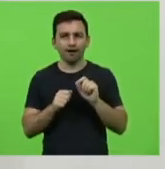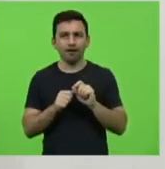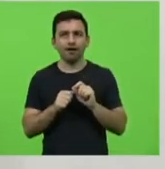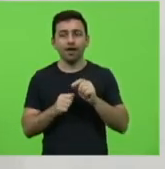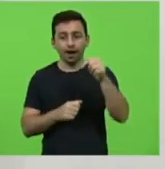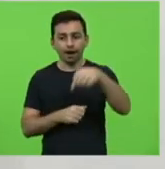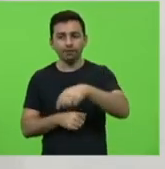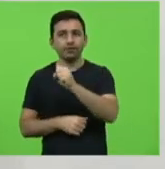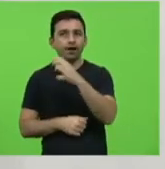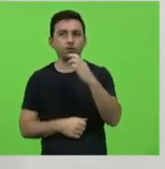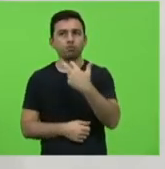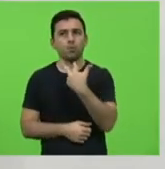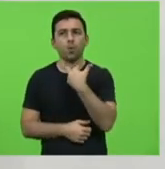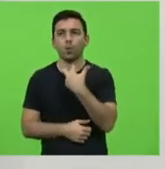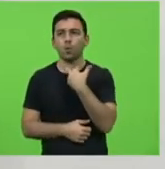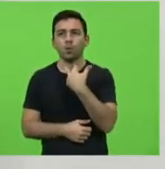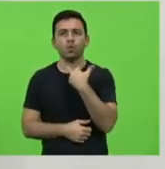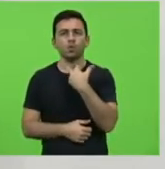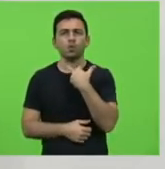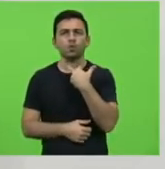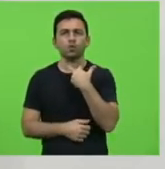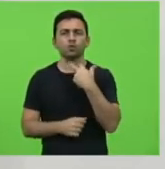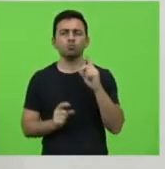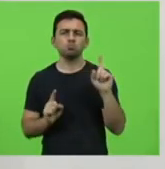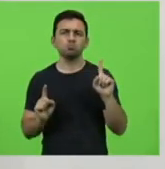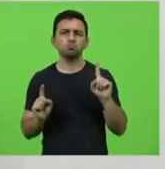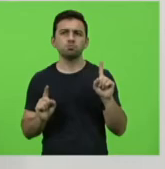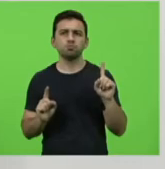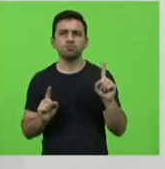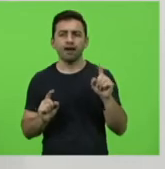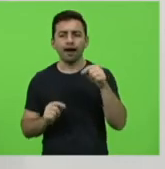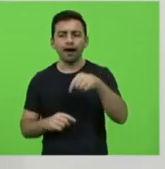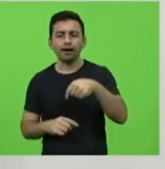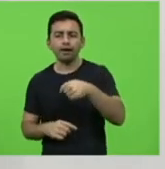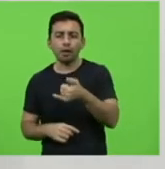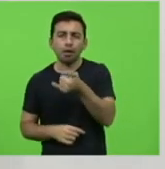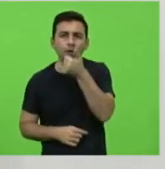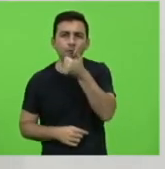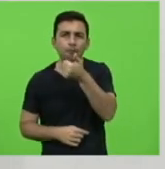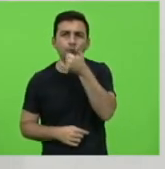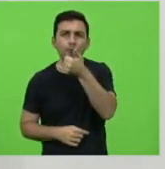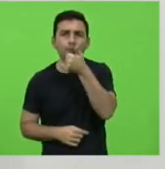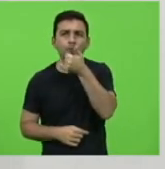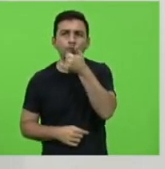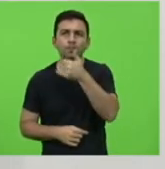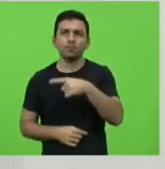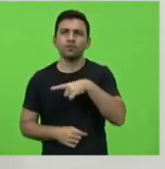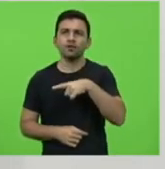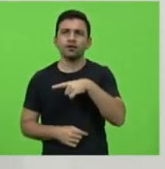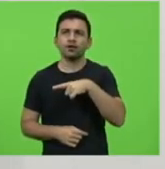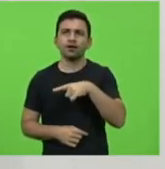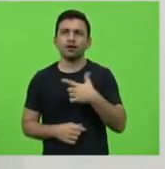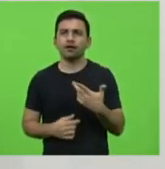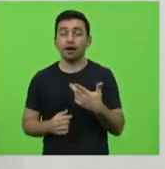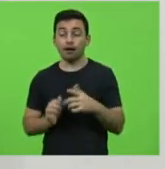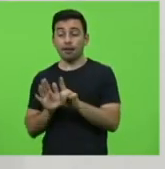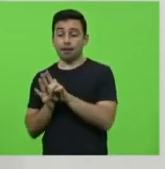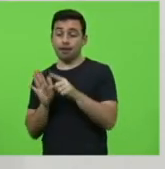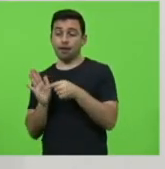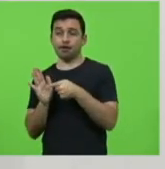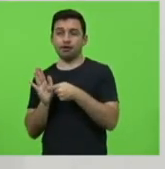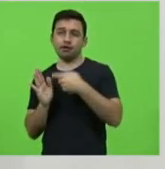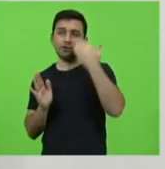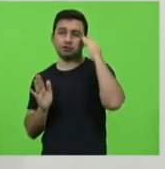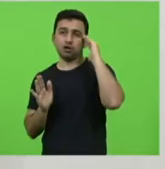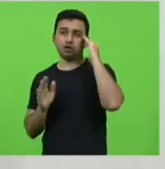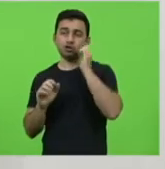Catarina não. Aqui em Santa Catarina sempre tem uma desculpa, sempre tem uma leitura da lei, uma interpretação da